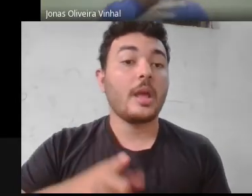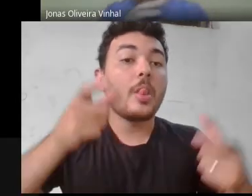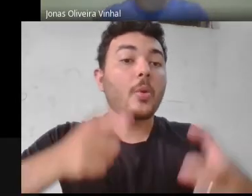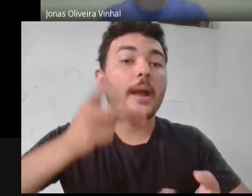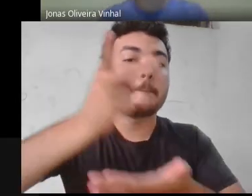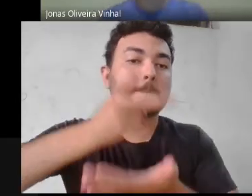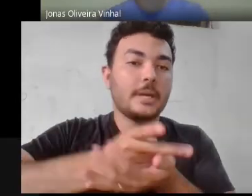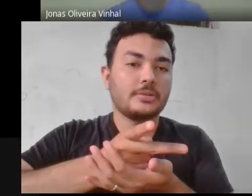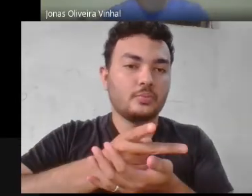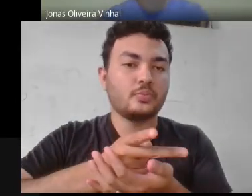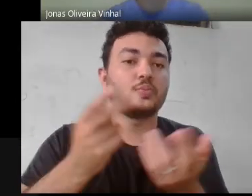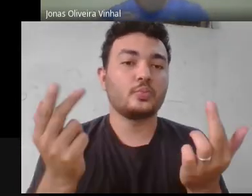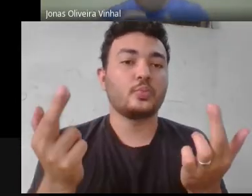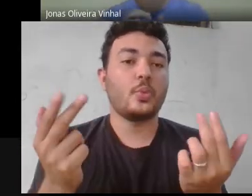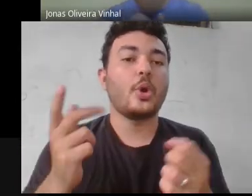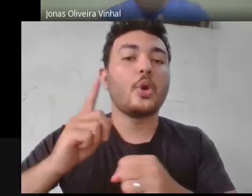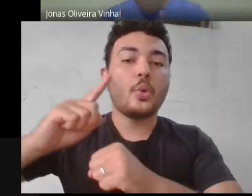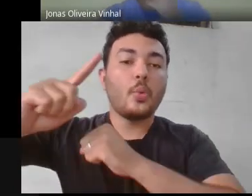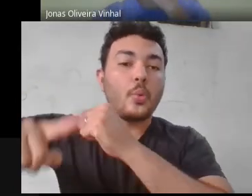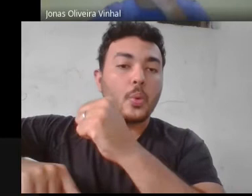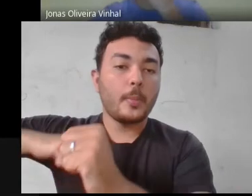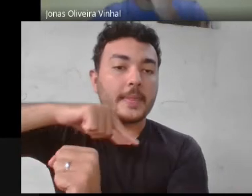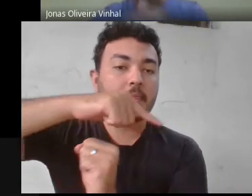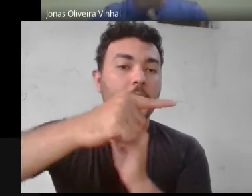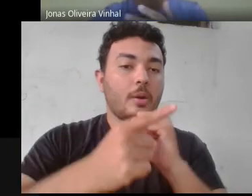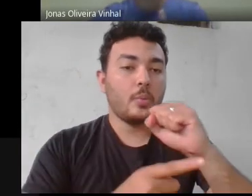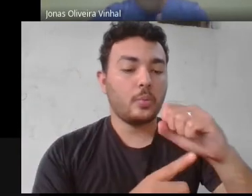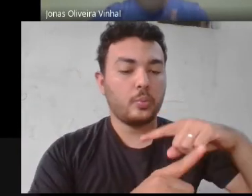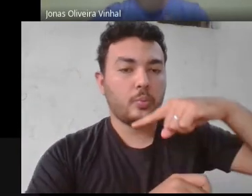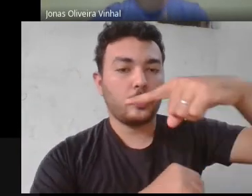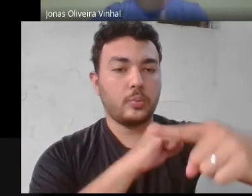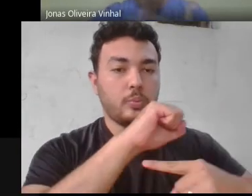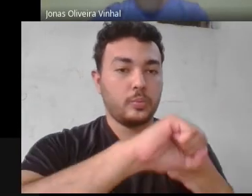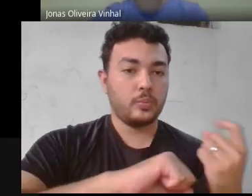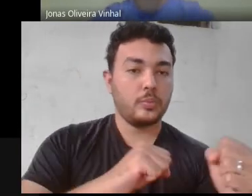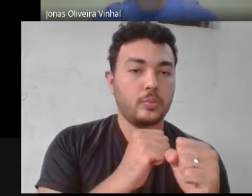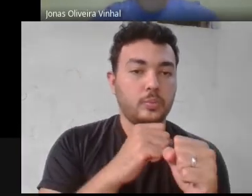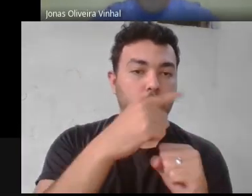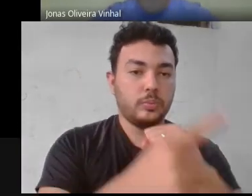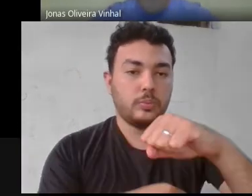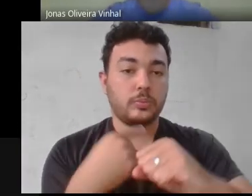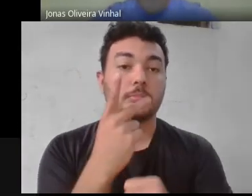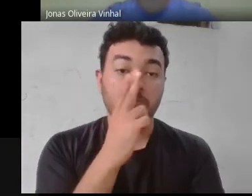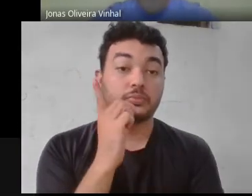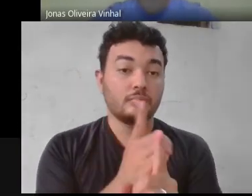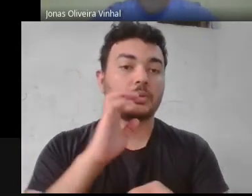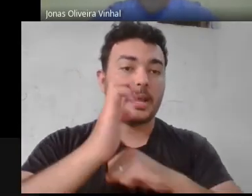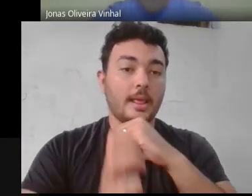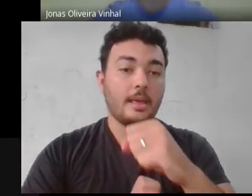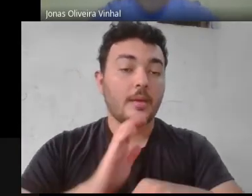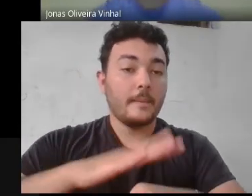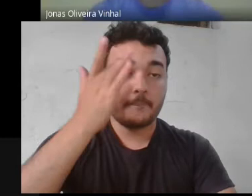comum, tá? Em que os orbitais estão sobrepostos, onde a gente tem maior chance de encontrar os